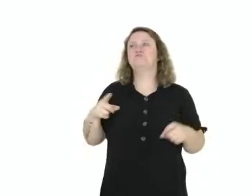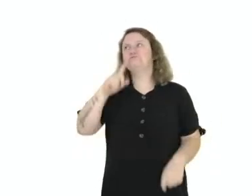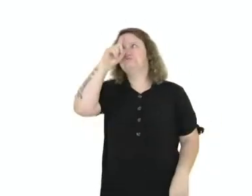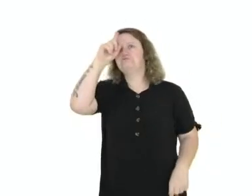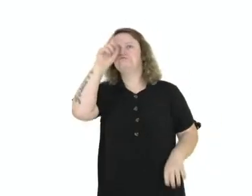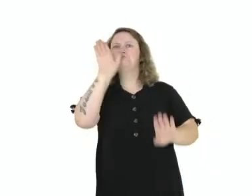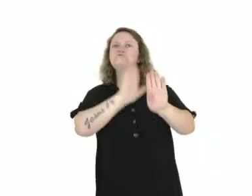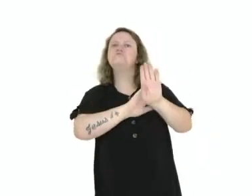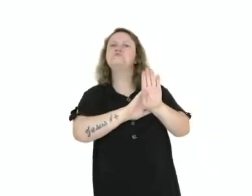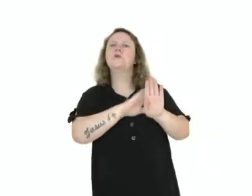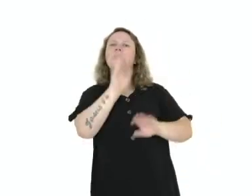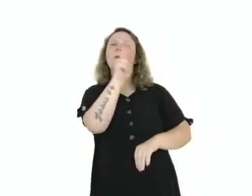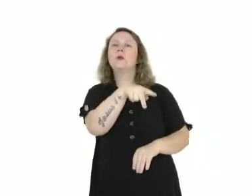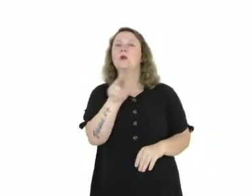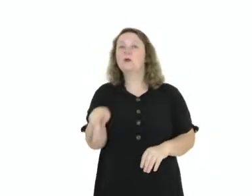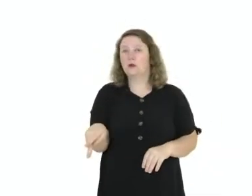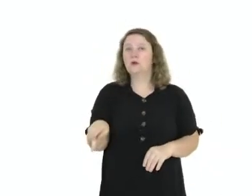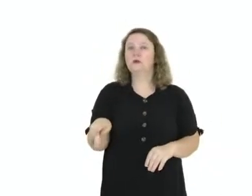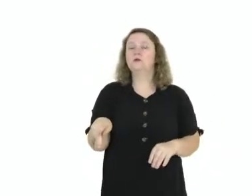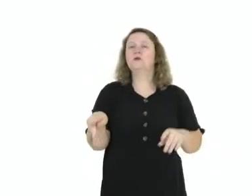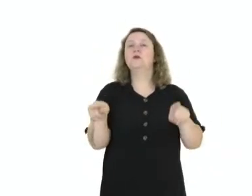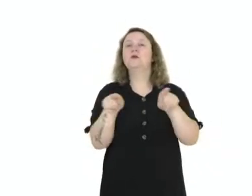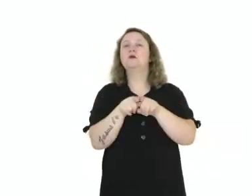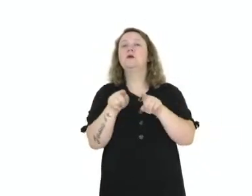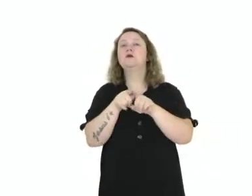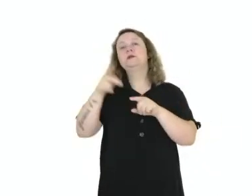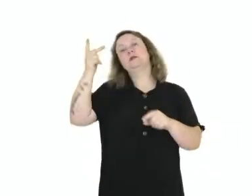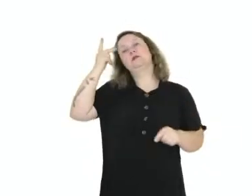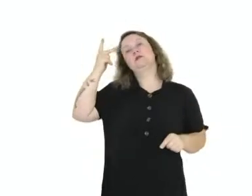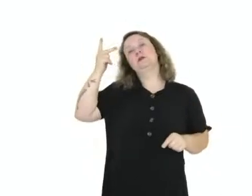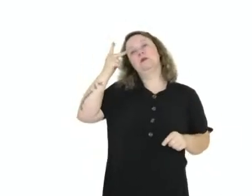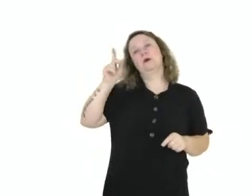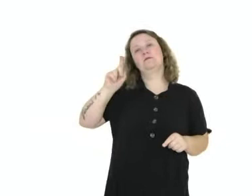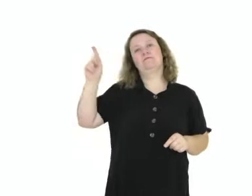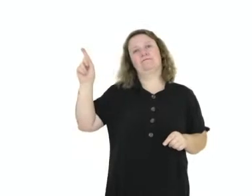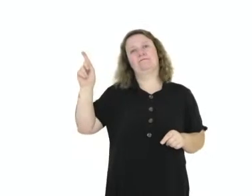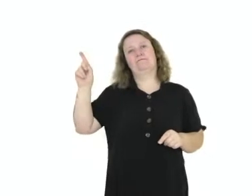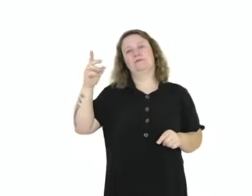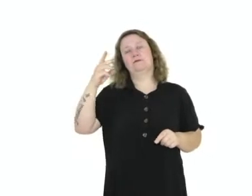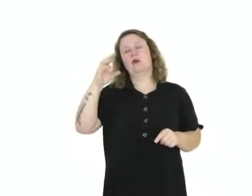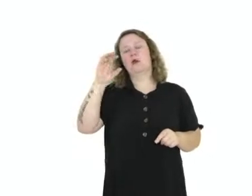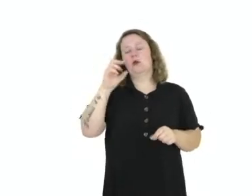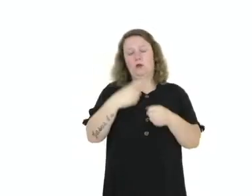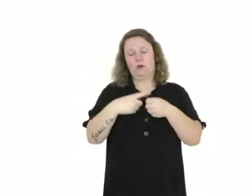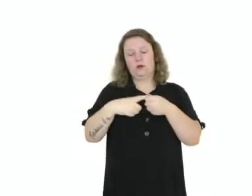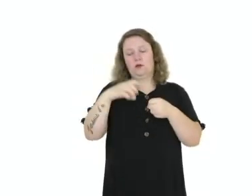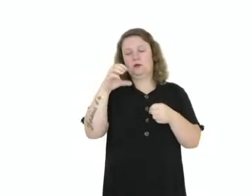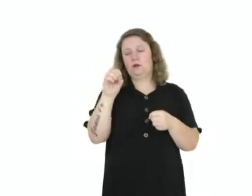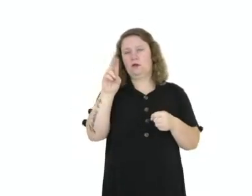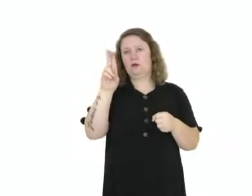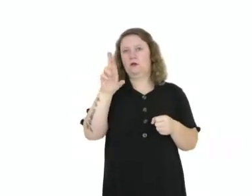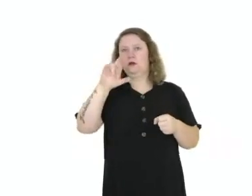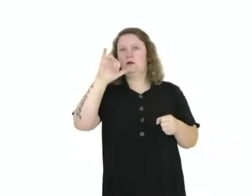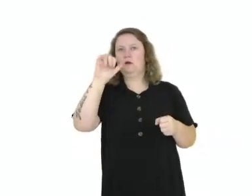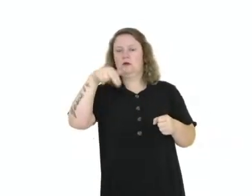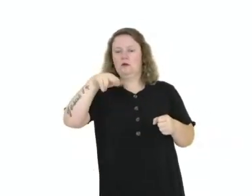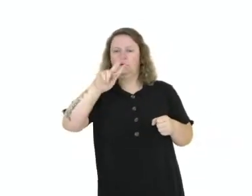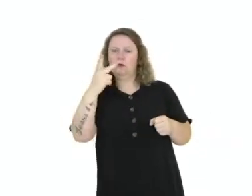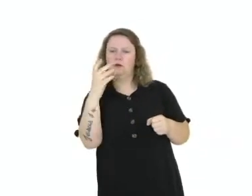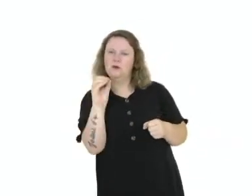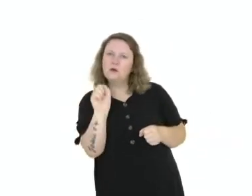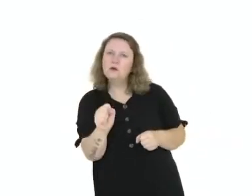Estevão Zilioli, de Ourinhos, a 360 quilômetros de São Paulo, que desenvolveu um curso